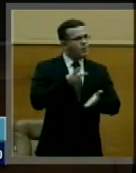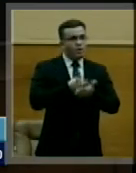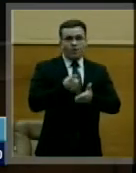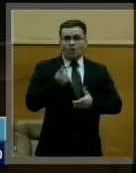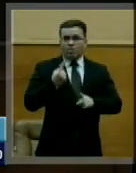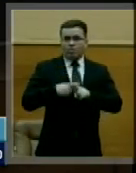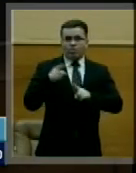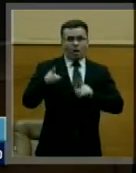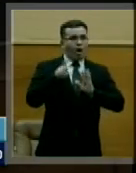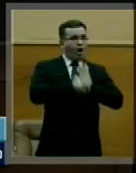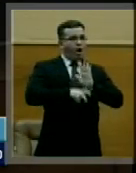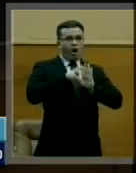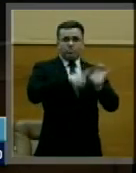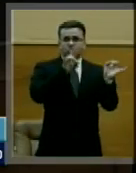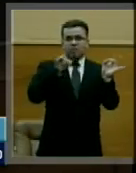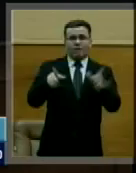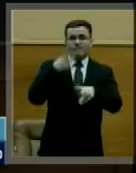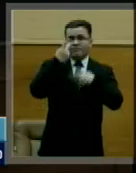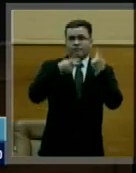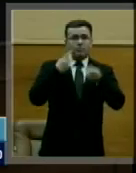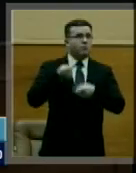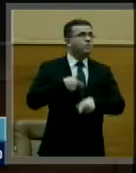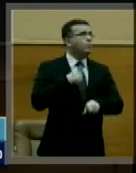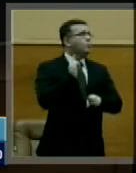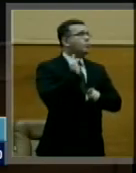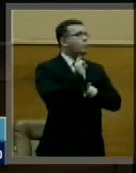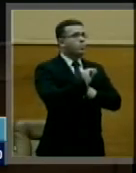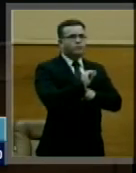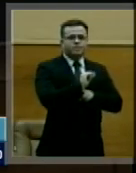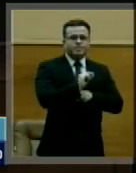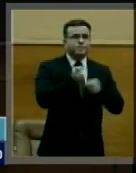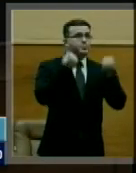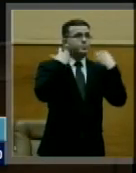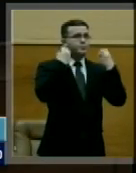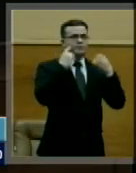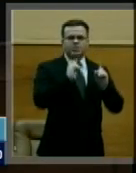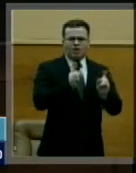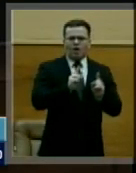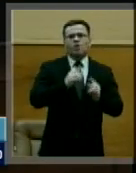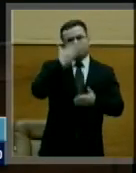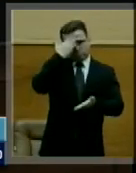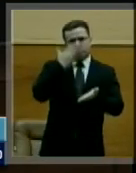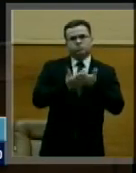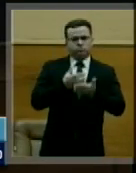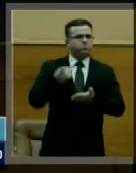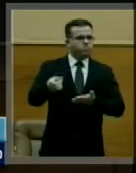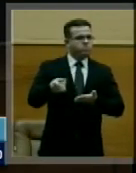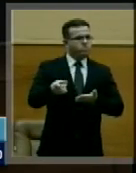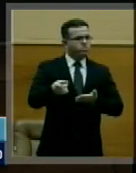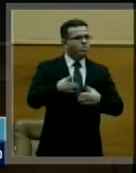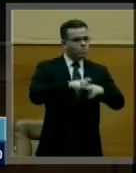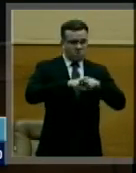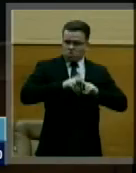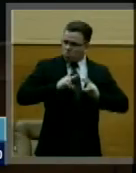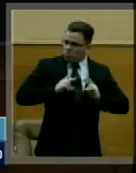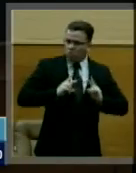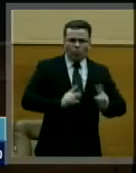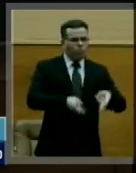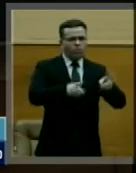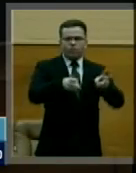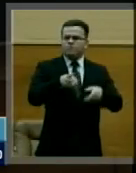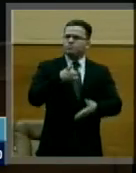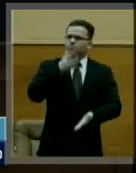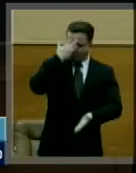estava na cadeira que a gente ia deixar ele falando e sair, entendeu? Muito pelo contrário, mais motivo para a gente continuar ali presente, escutando